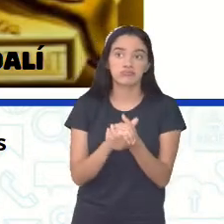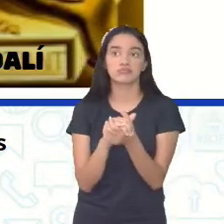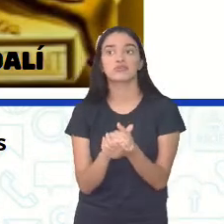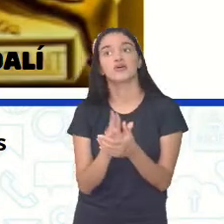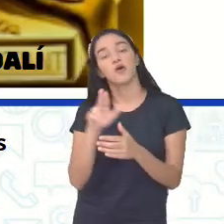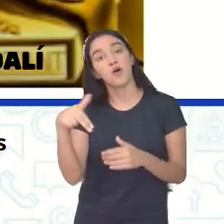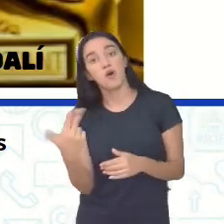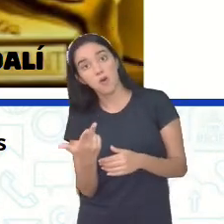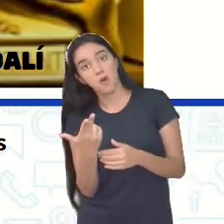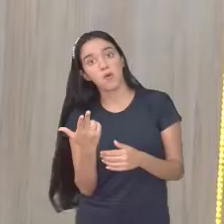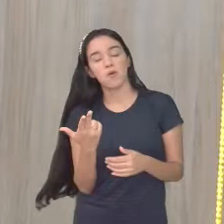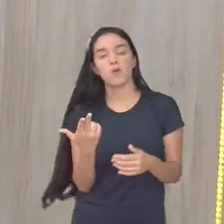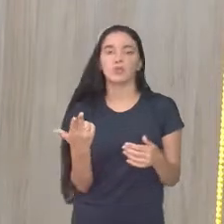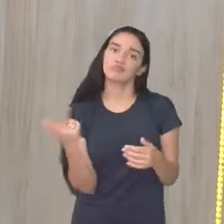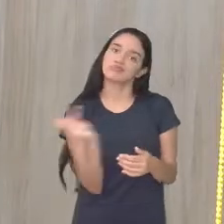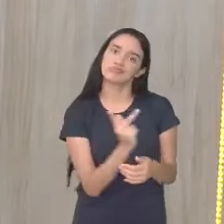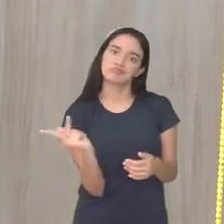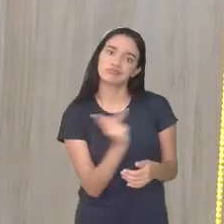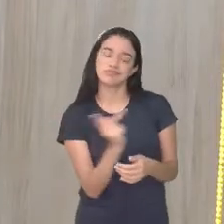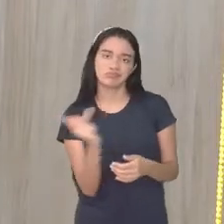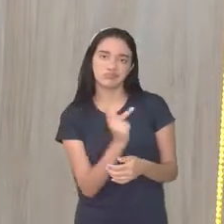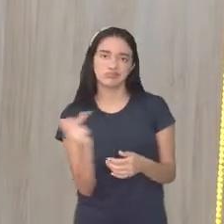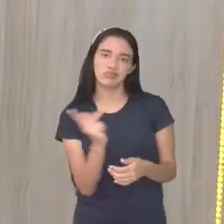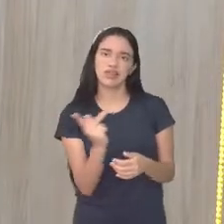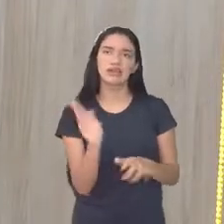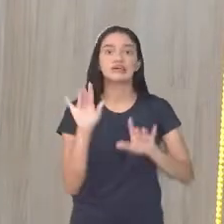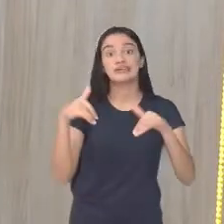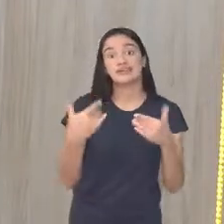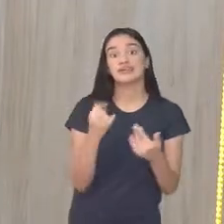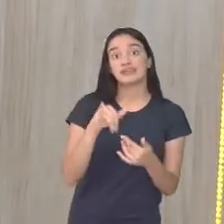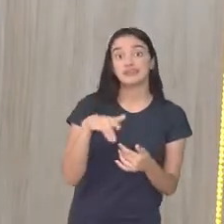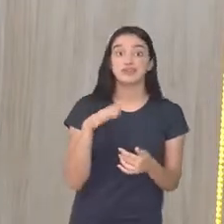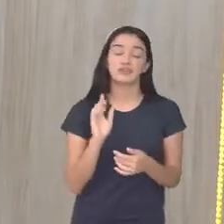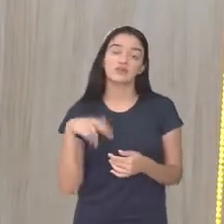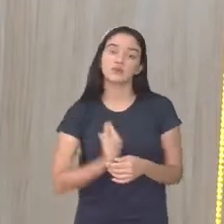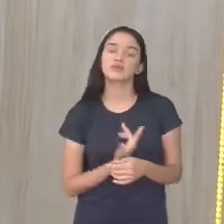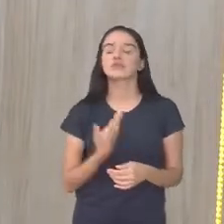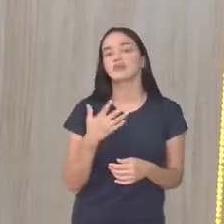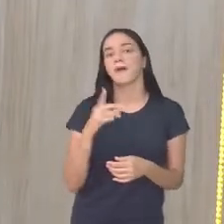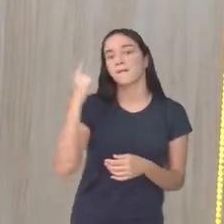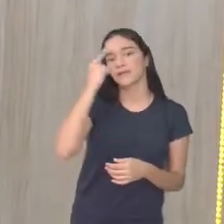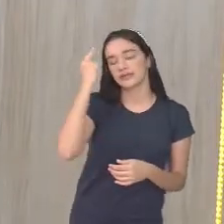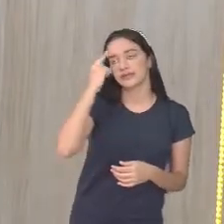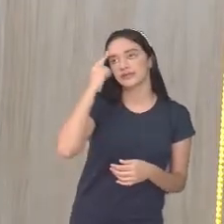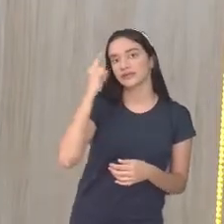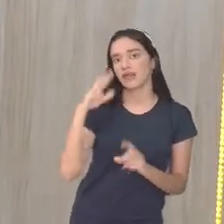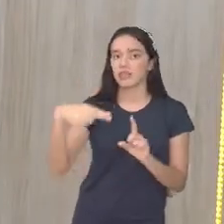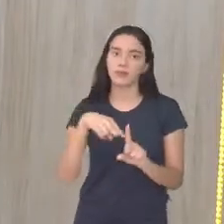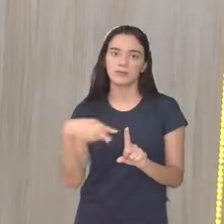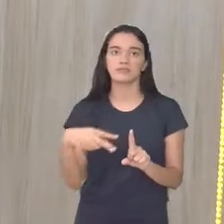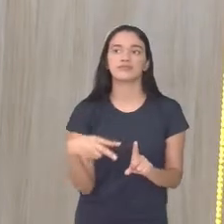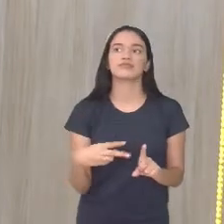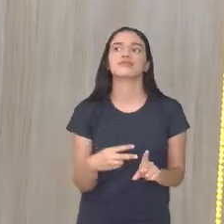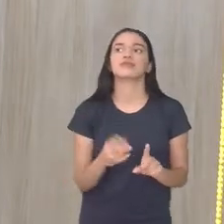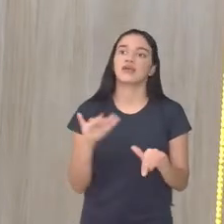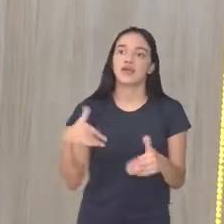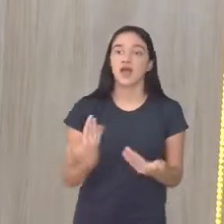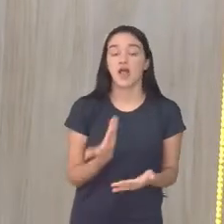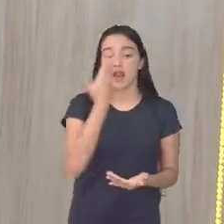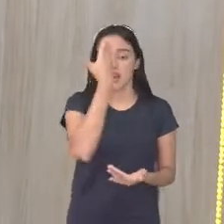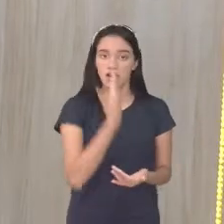tudo isso, essa burguesia, esse povo que estava surgindo, esses novos ricos, né? Sim. Que estavam surgindo ali naquele momento,